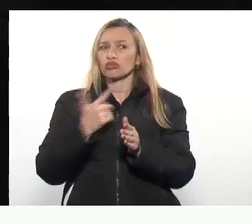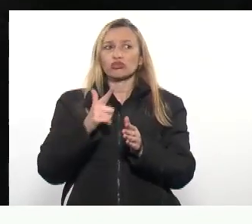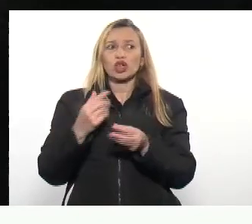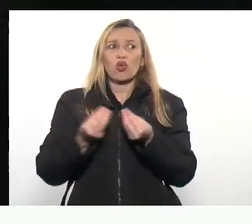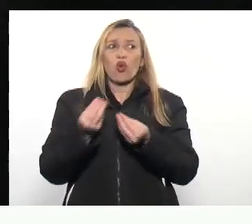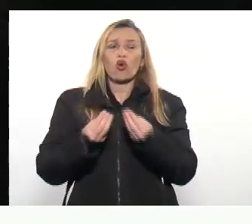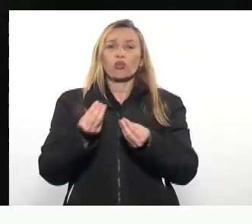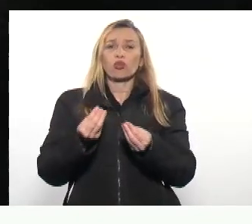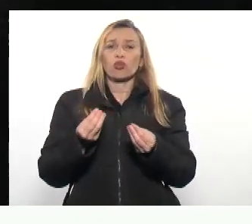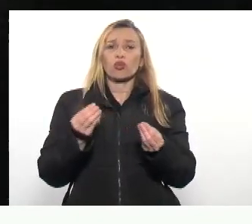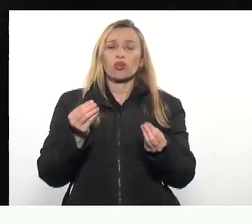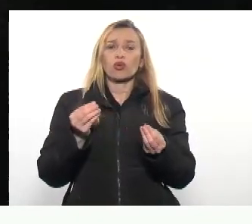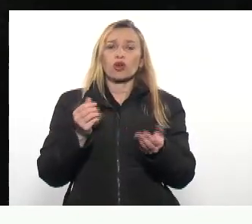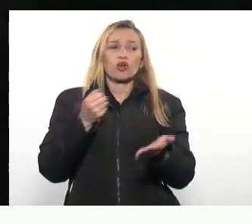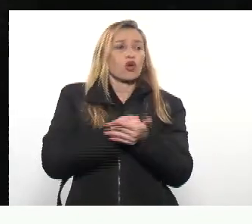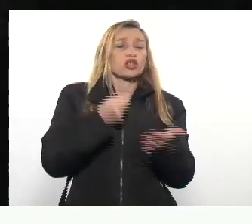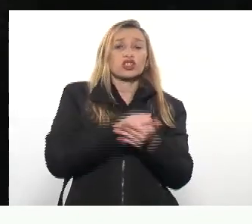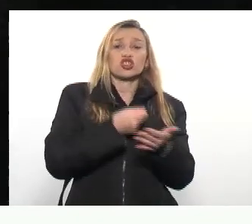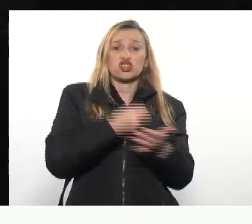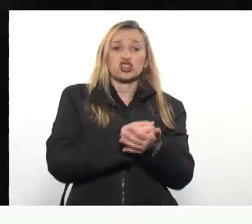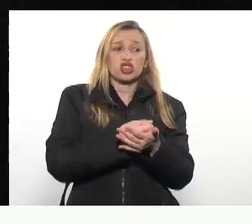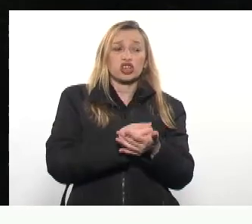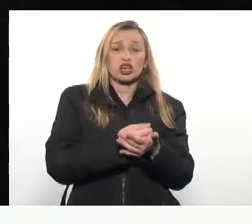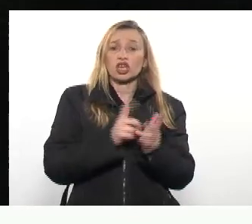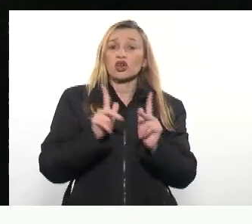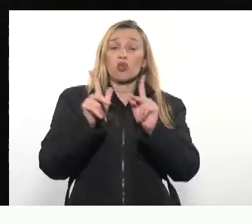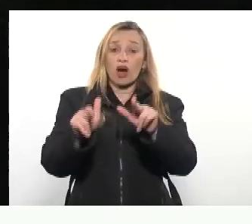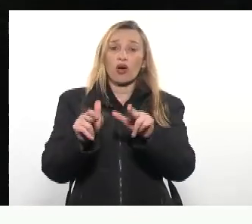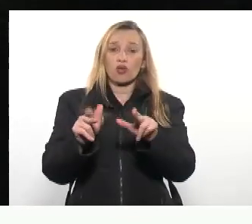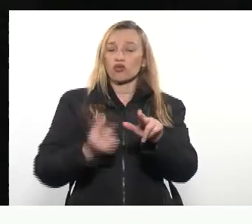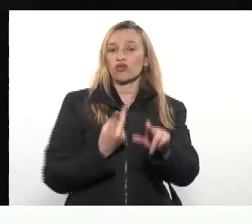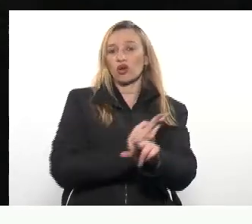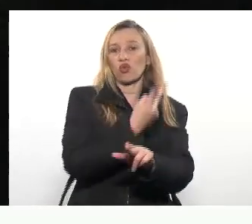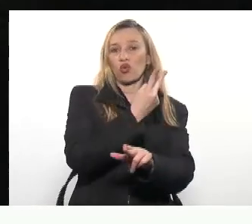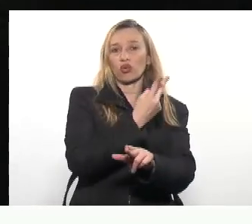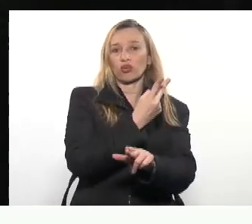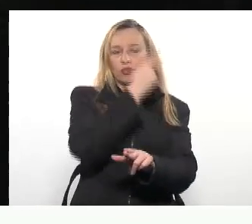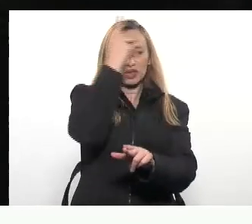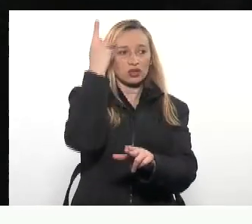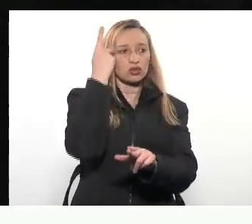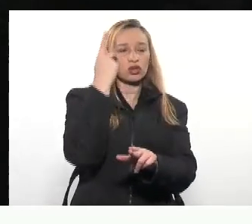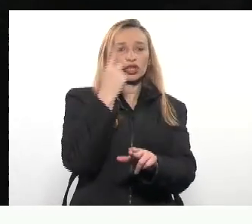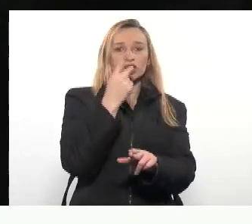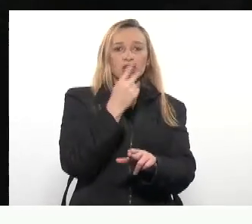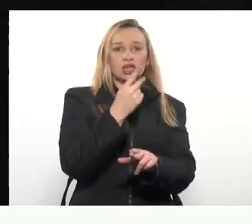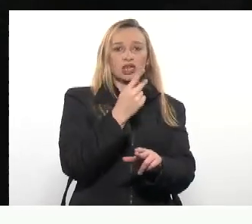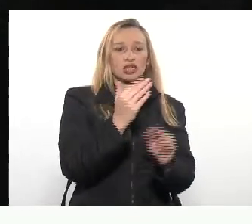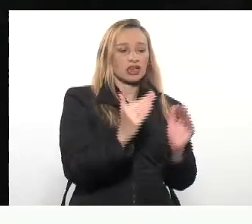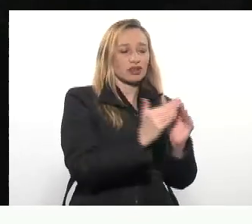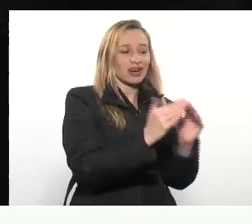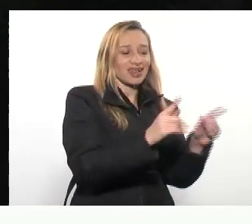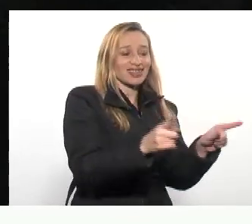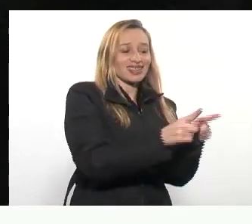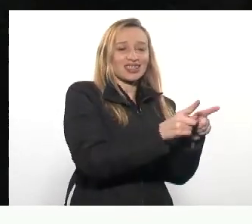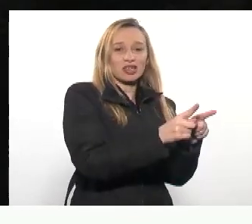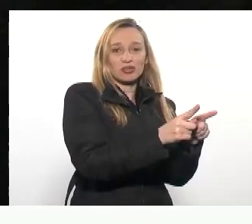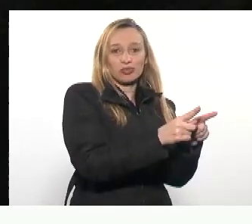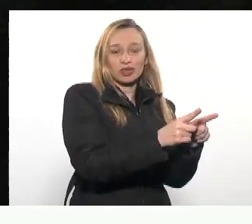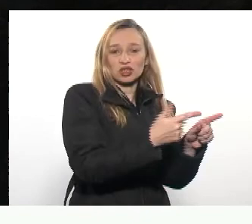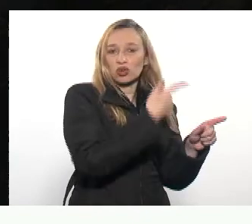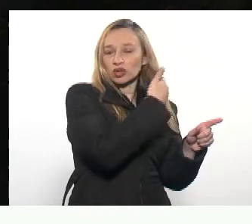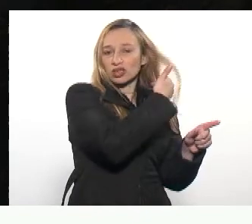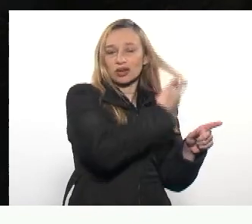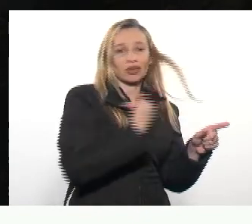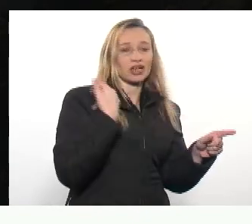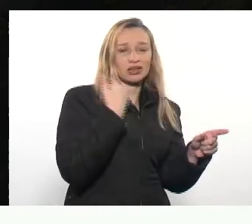coisa para o barbeiro que está no barraco e para um... E, bom, essa já é a declaração de